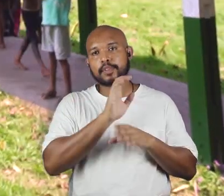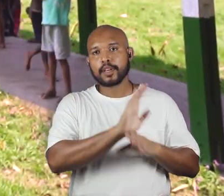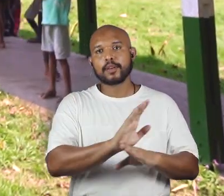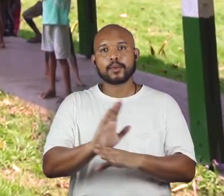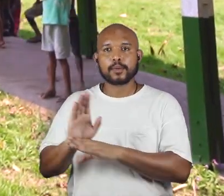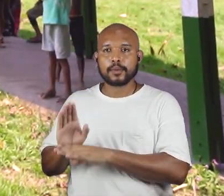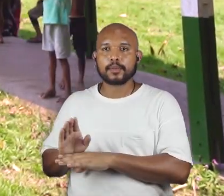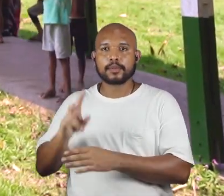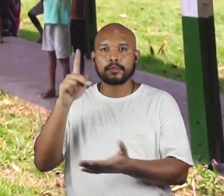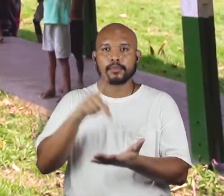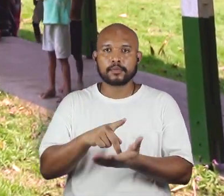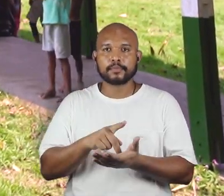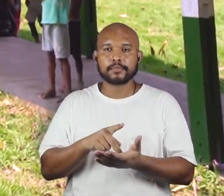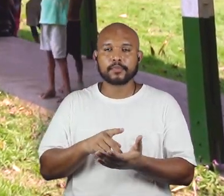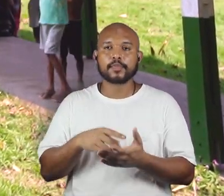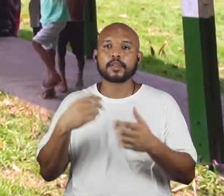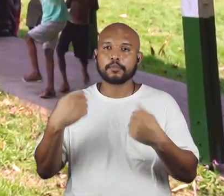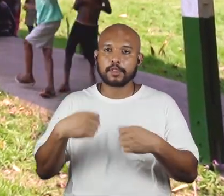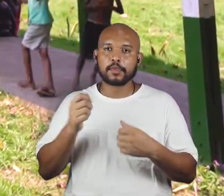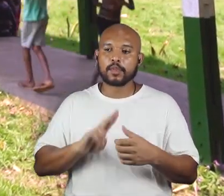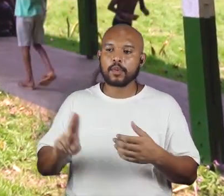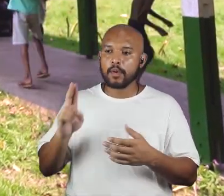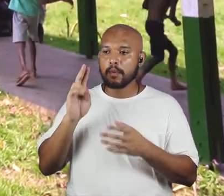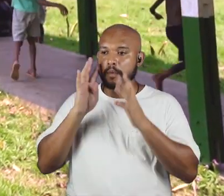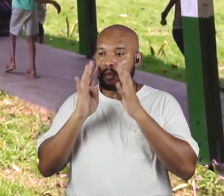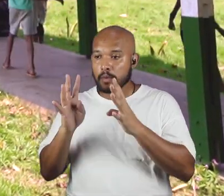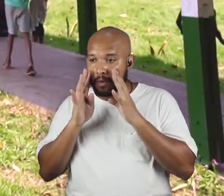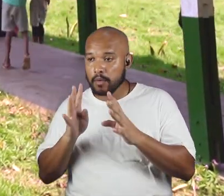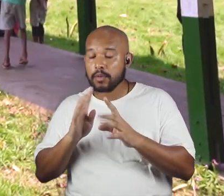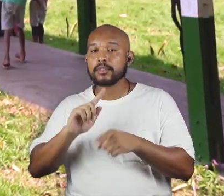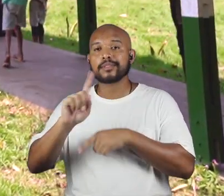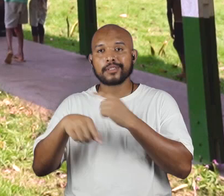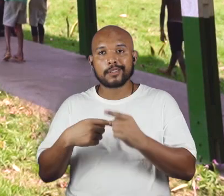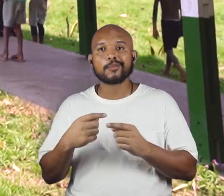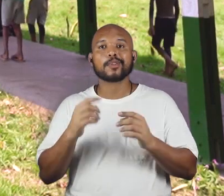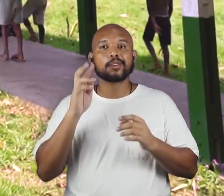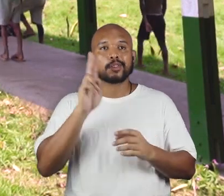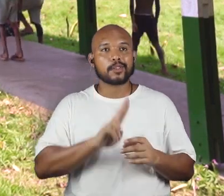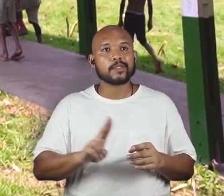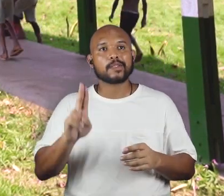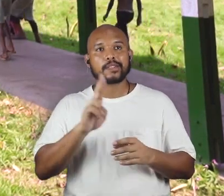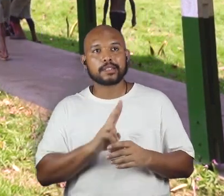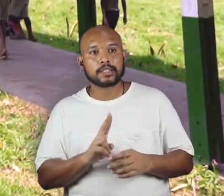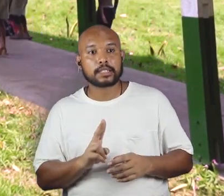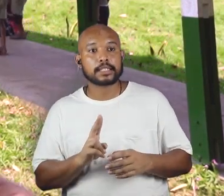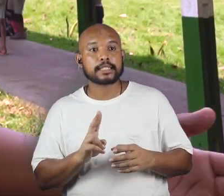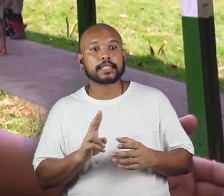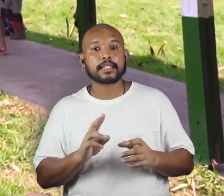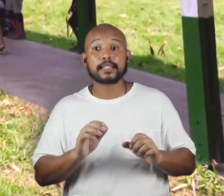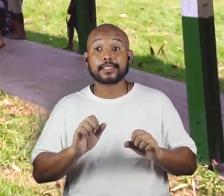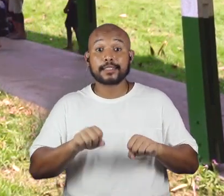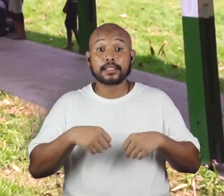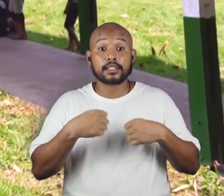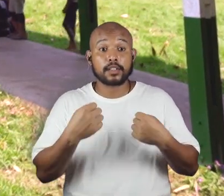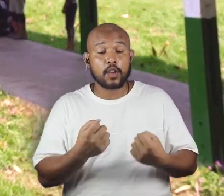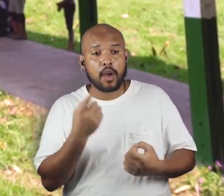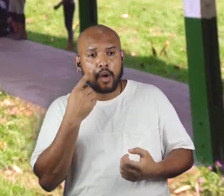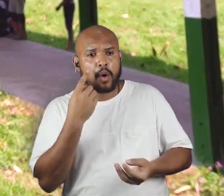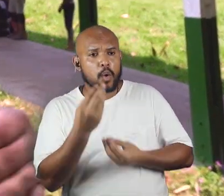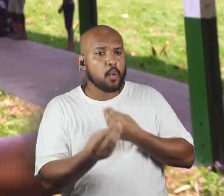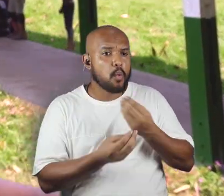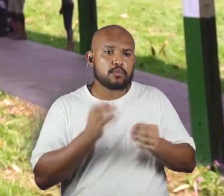povo. E acaba que acaba trazendo um impacto para aquela determinada